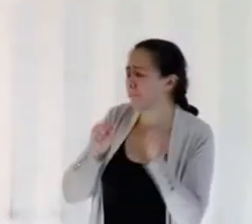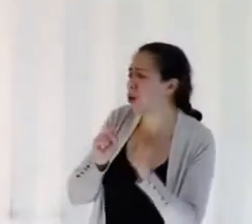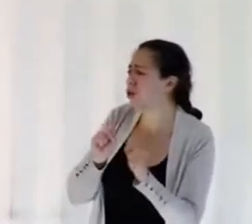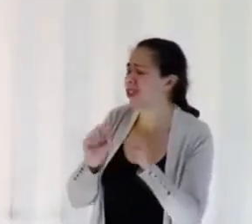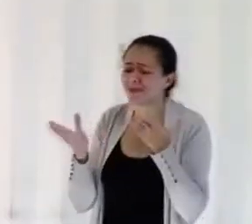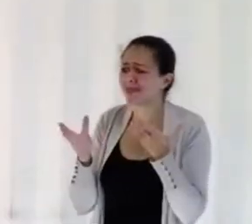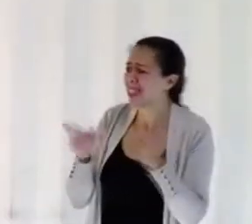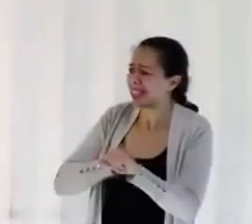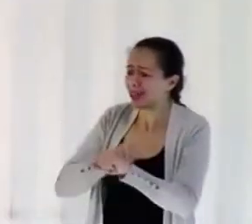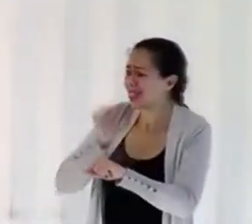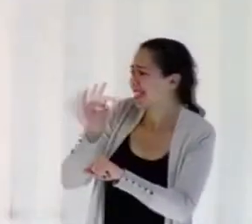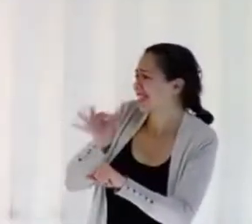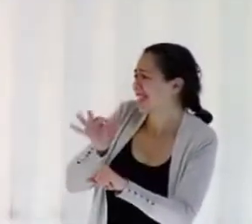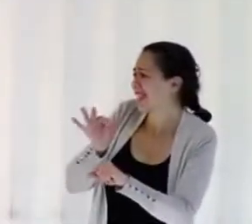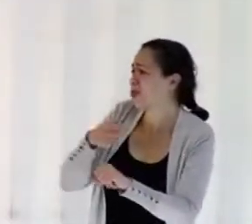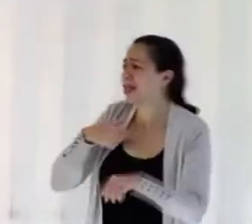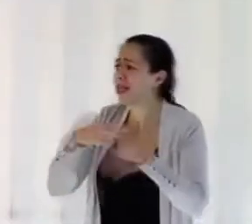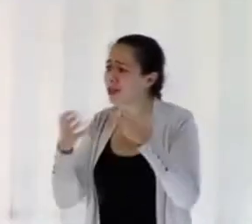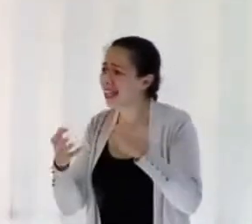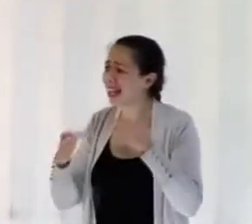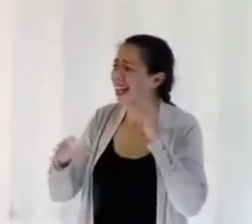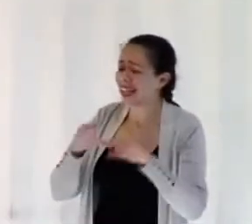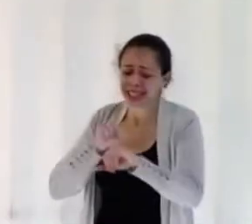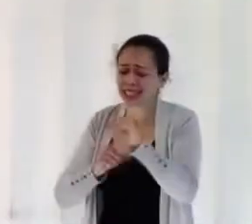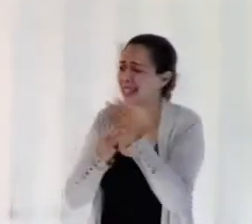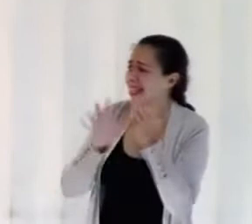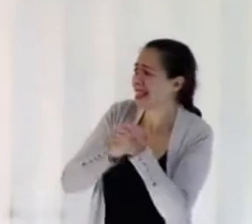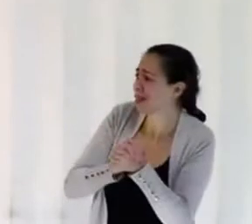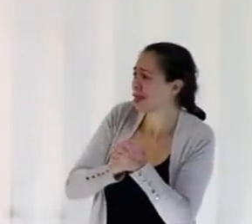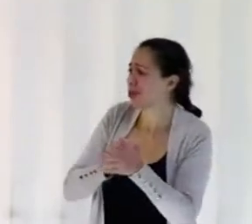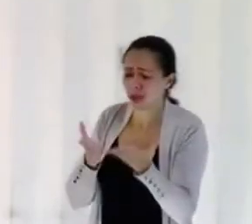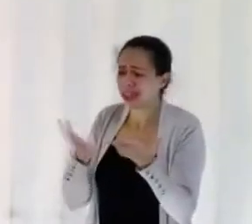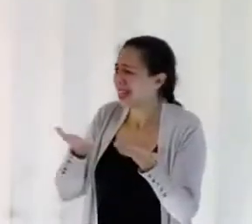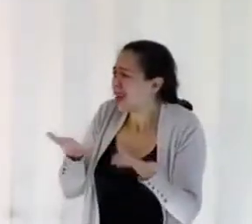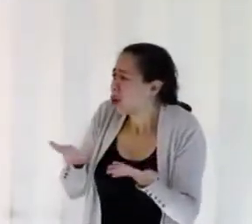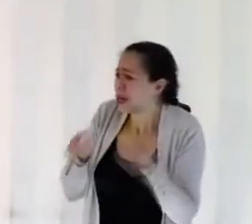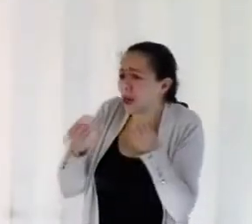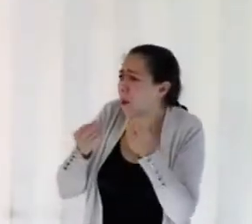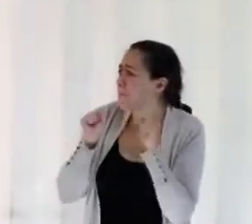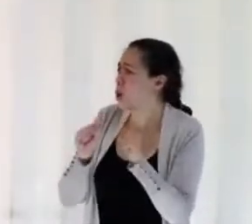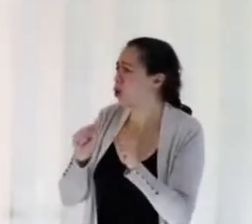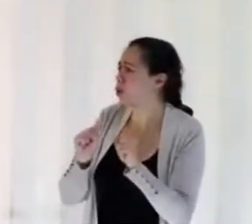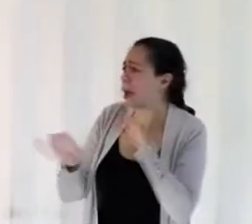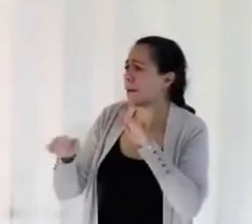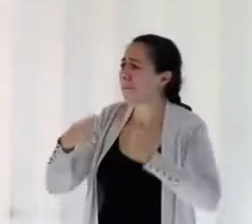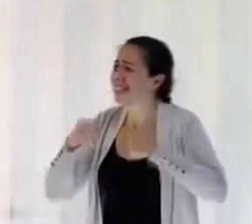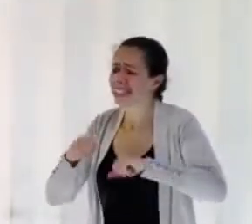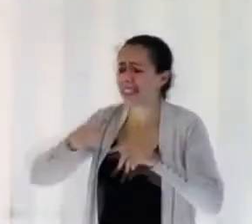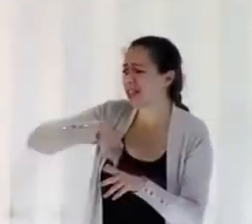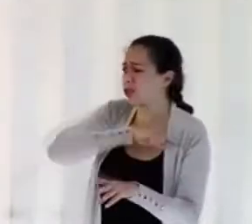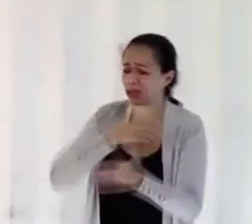rapaz está pedindo para eu casar logo, mas eu não sei se é o tempo. Talvez eu precise ainda fazer faculdade, talvez ainda eu